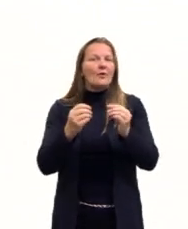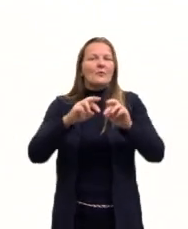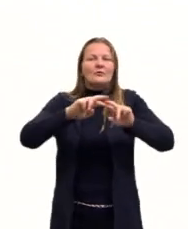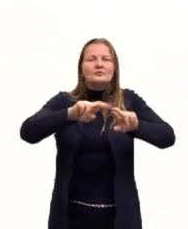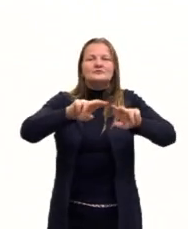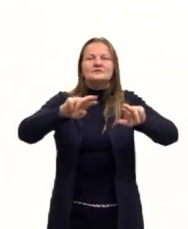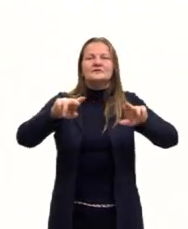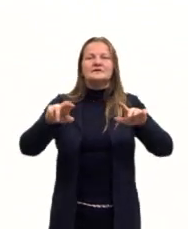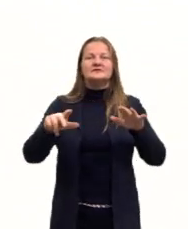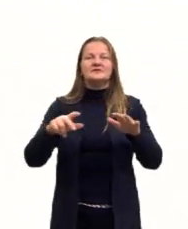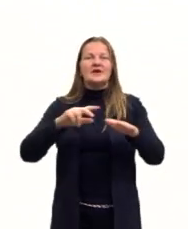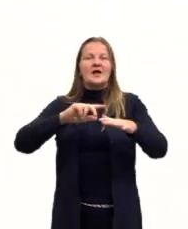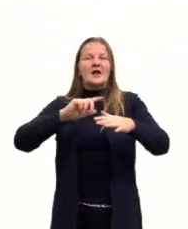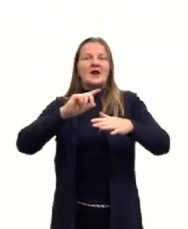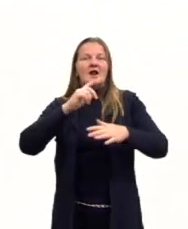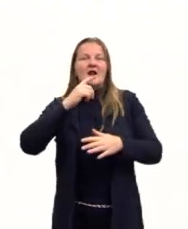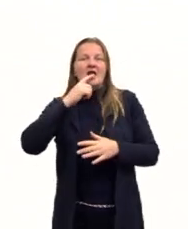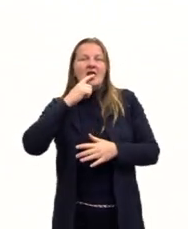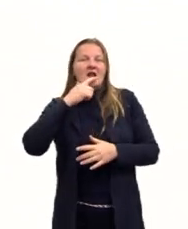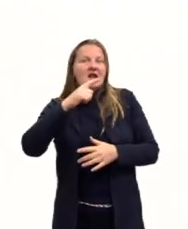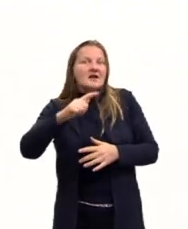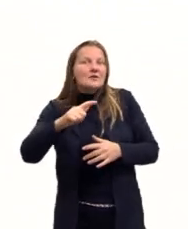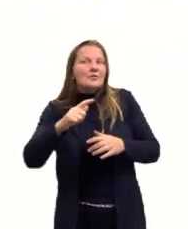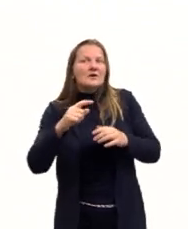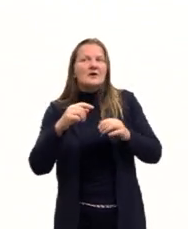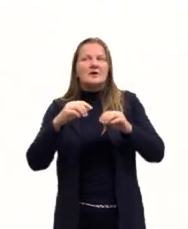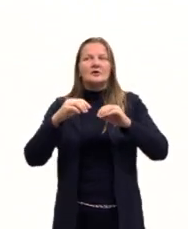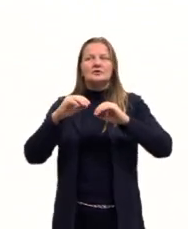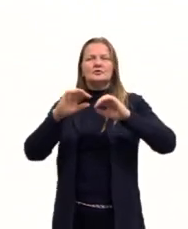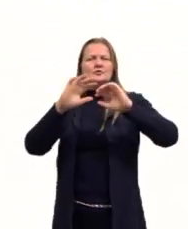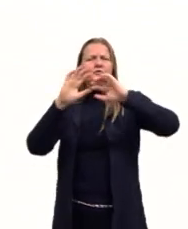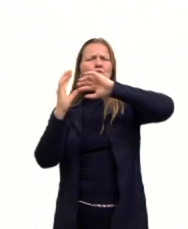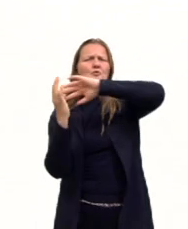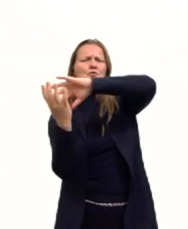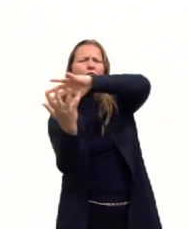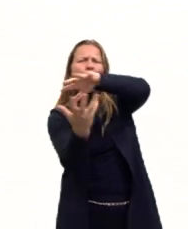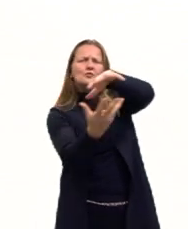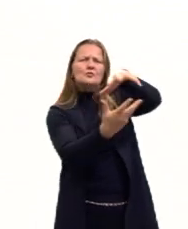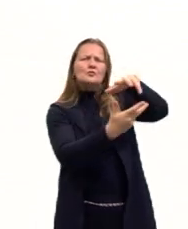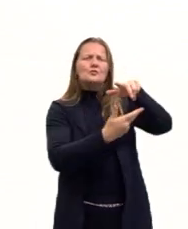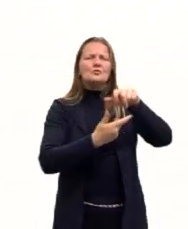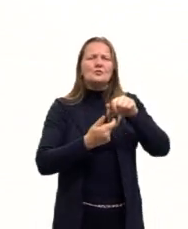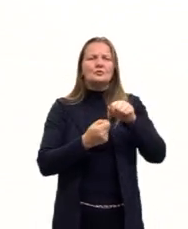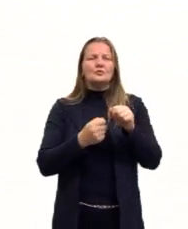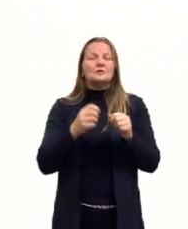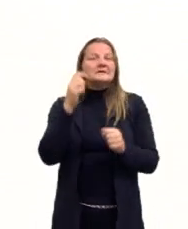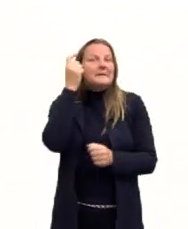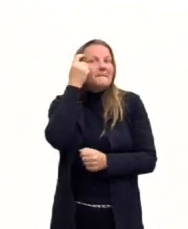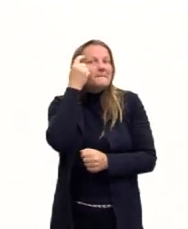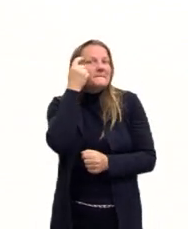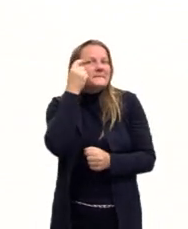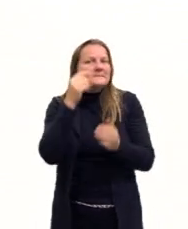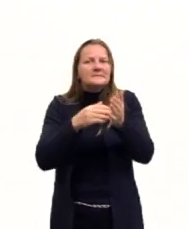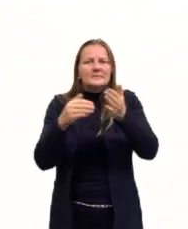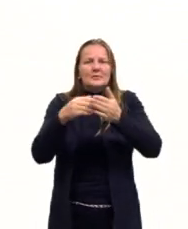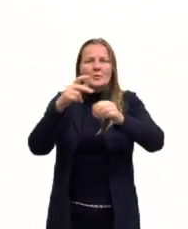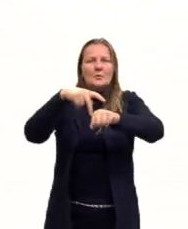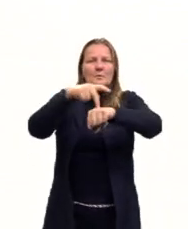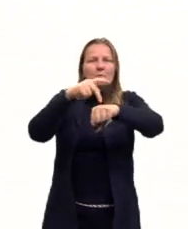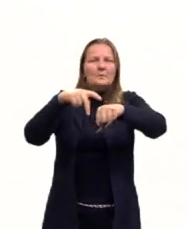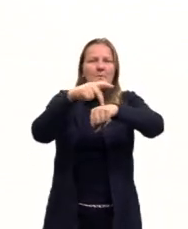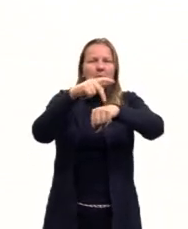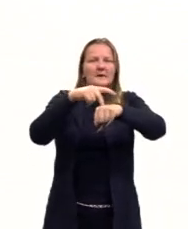línguas ao redor do nosso mundo né Se a gente for pensar num globo terrestre no país aí